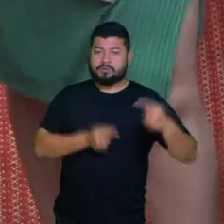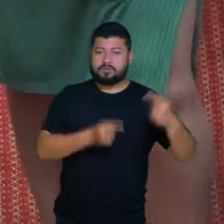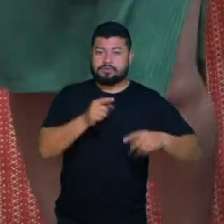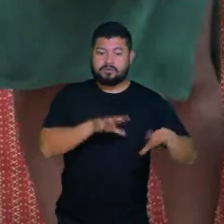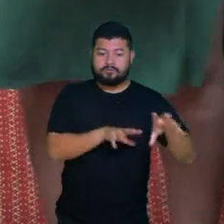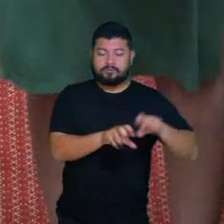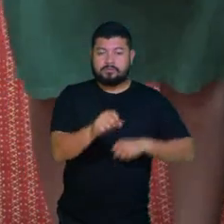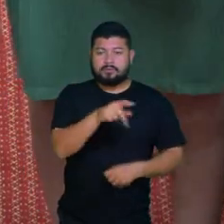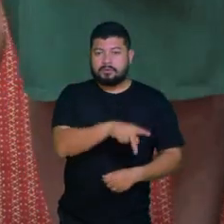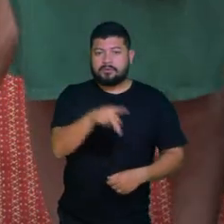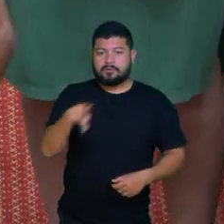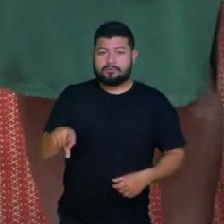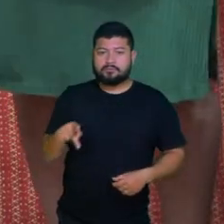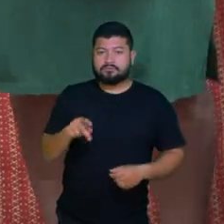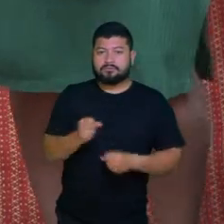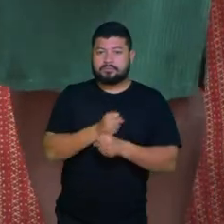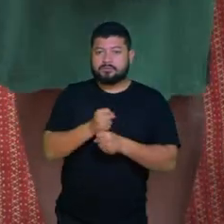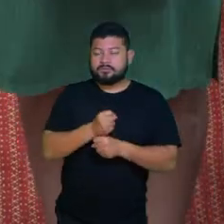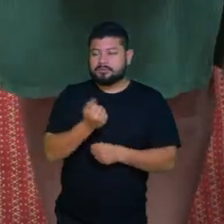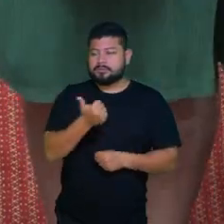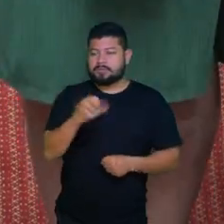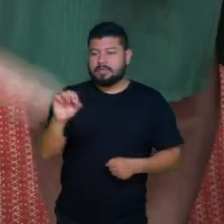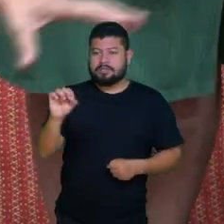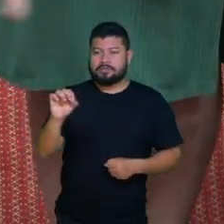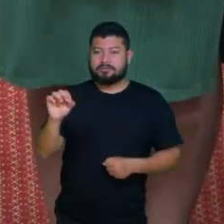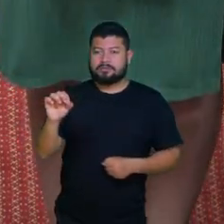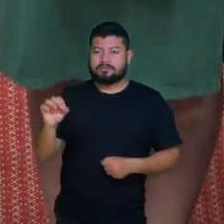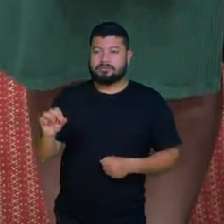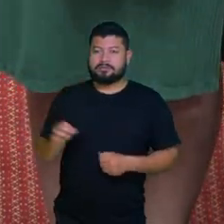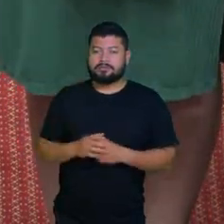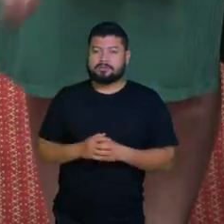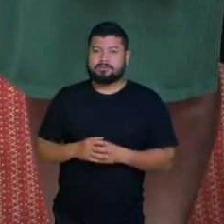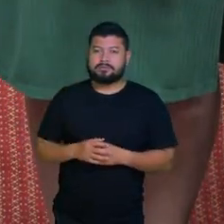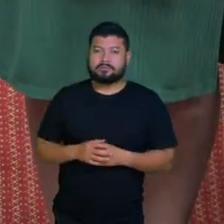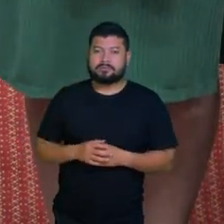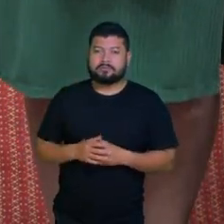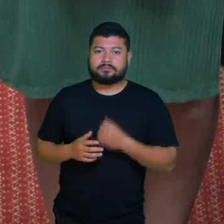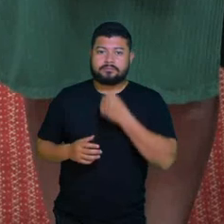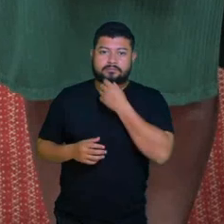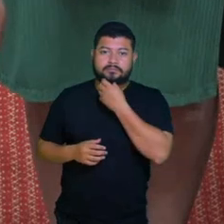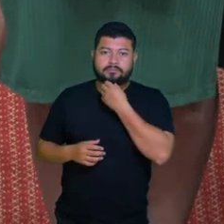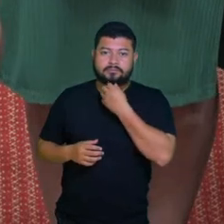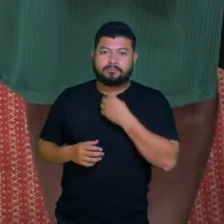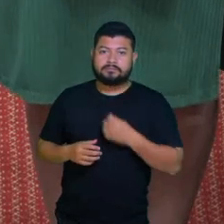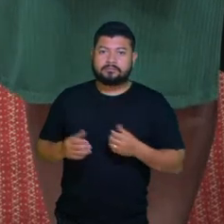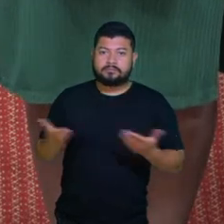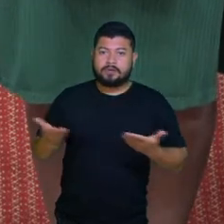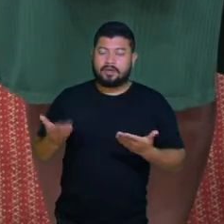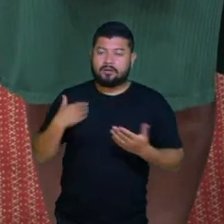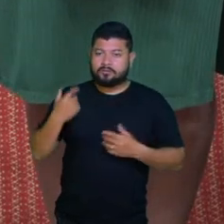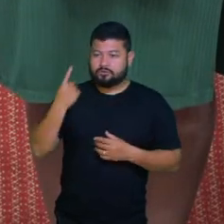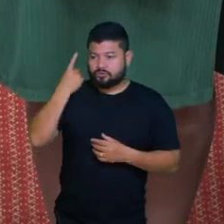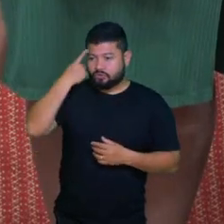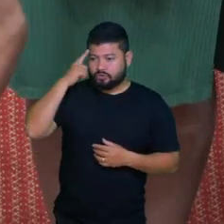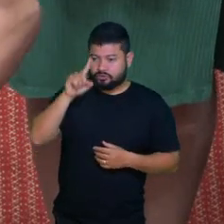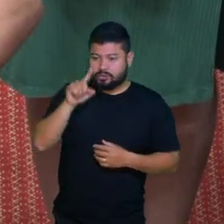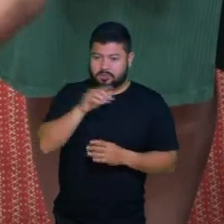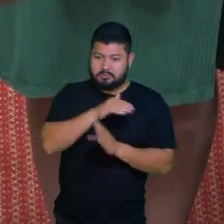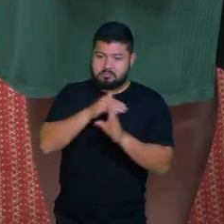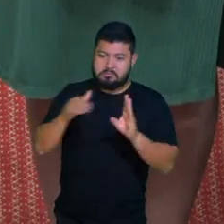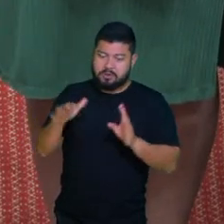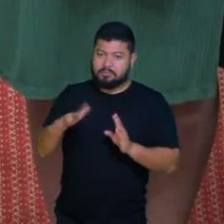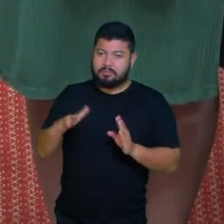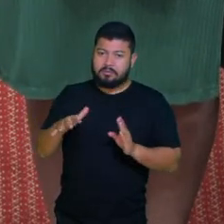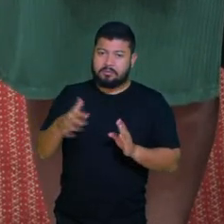professores durante 10 anos e nesses um dia e meio que eu estou aqui parece que